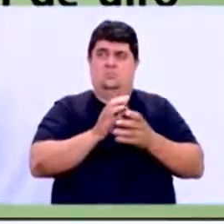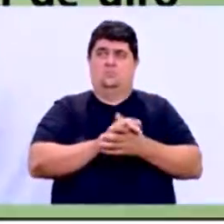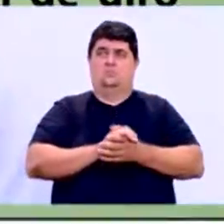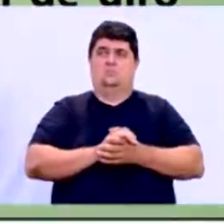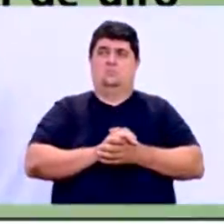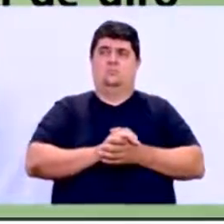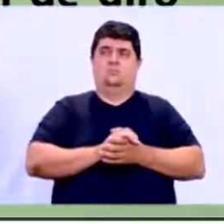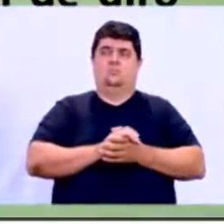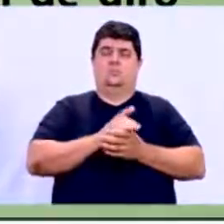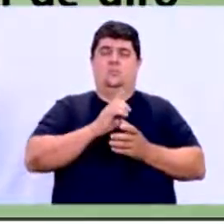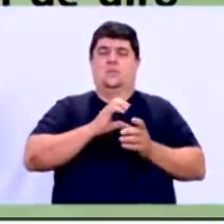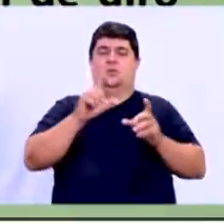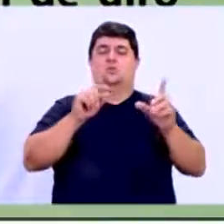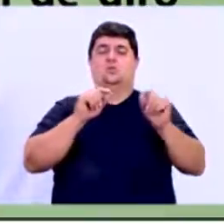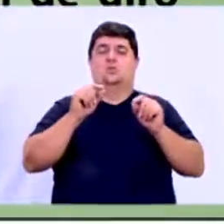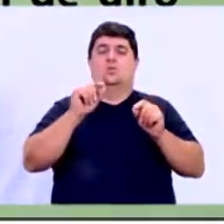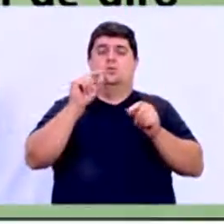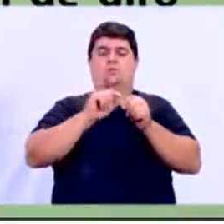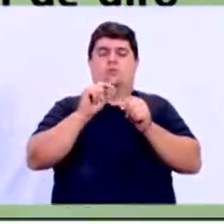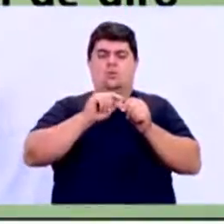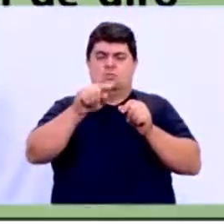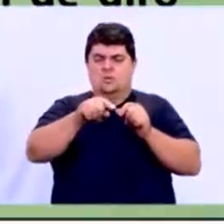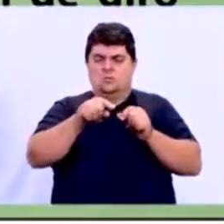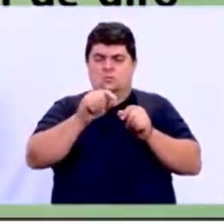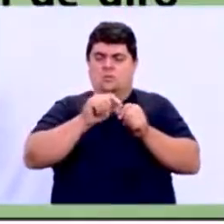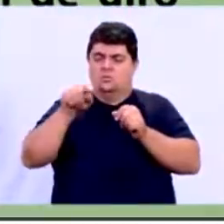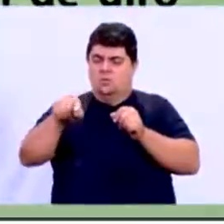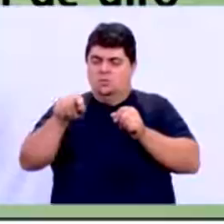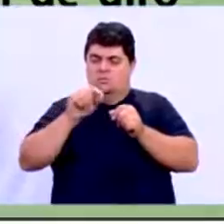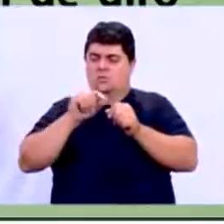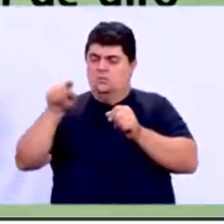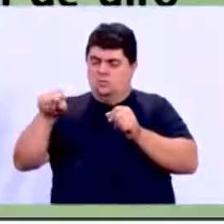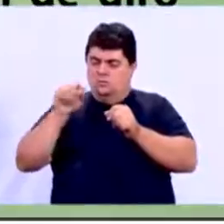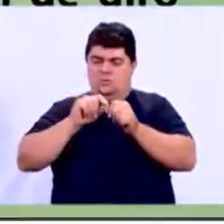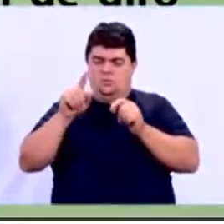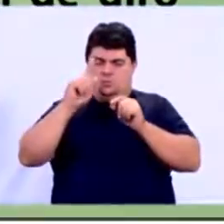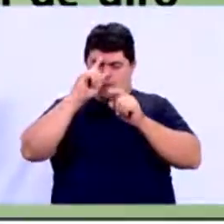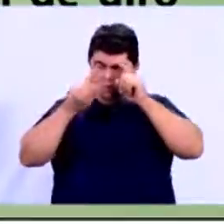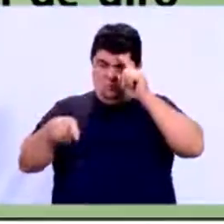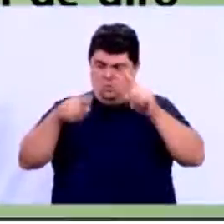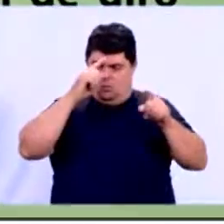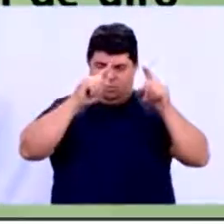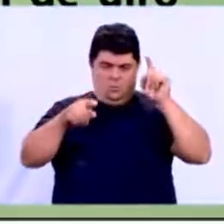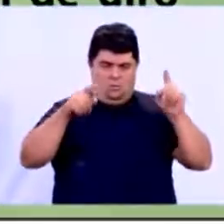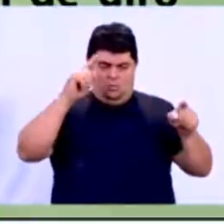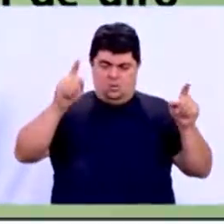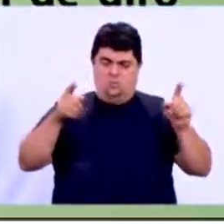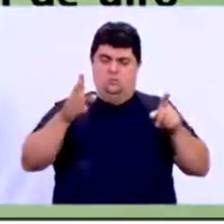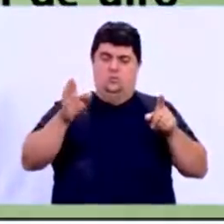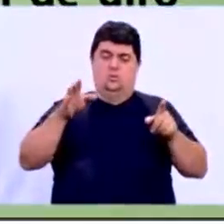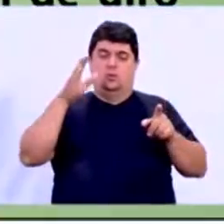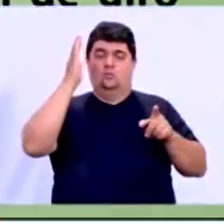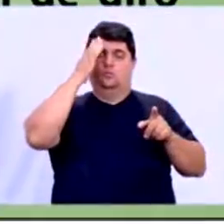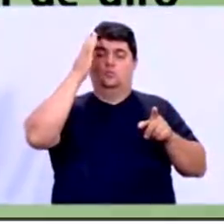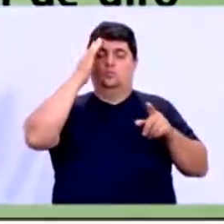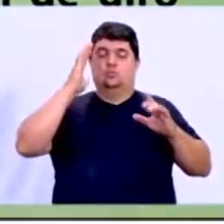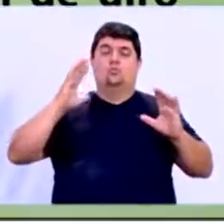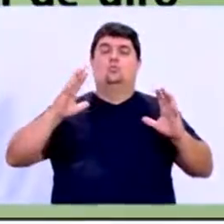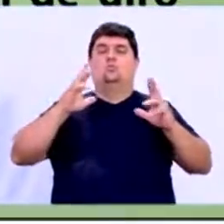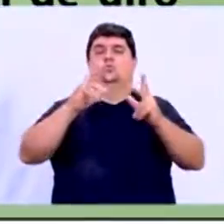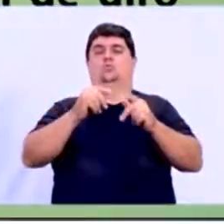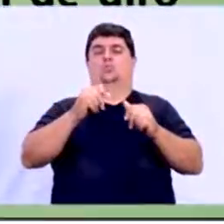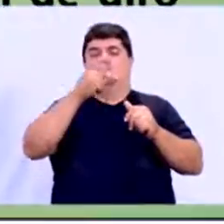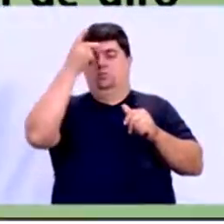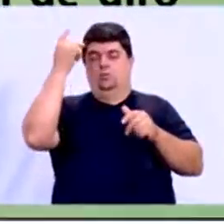define as funções, os cargos e as competências